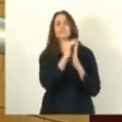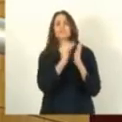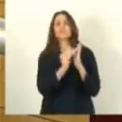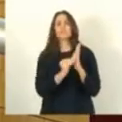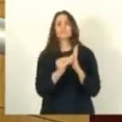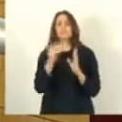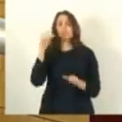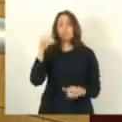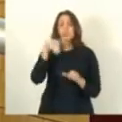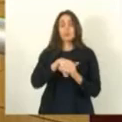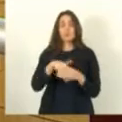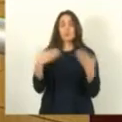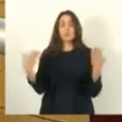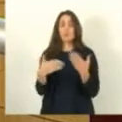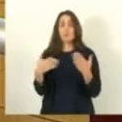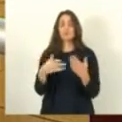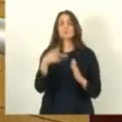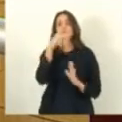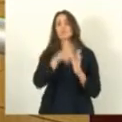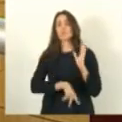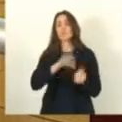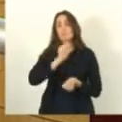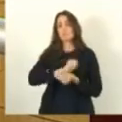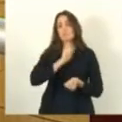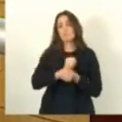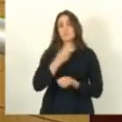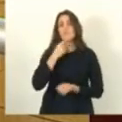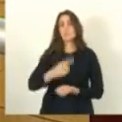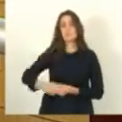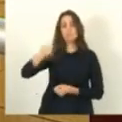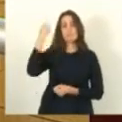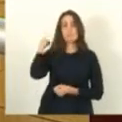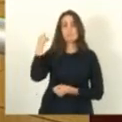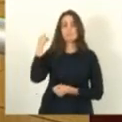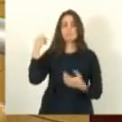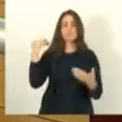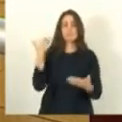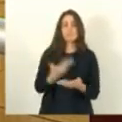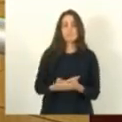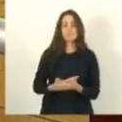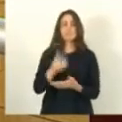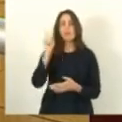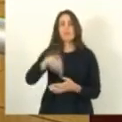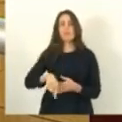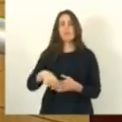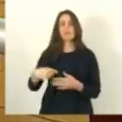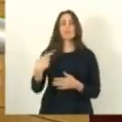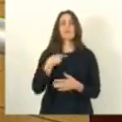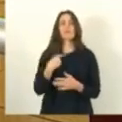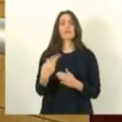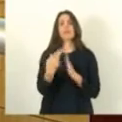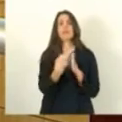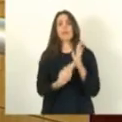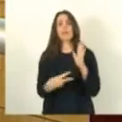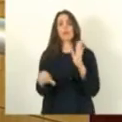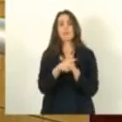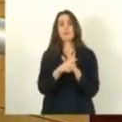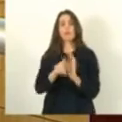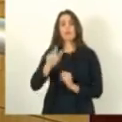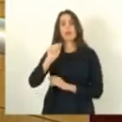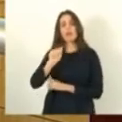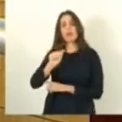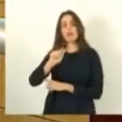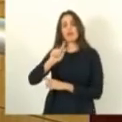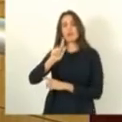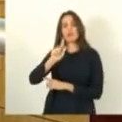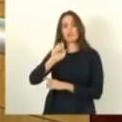para hoje a votação de um projeto aguardado desde a semana passada, que trata das prerrogativas dos agentes de